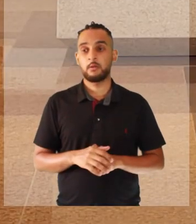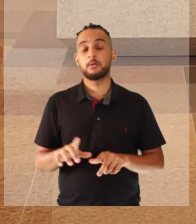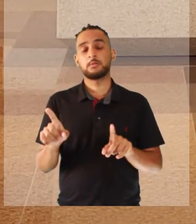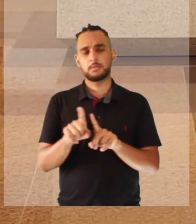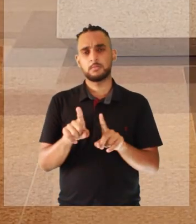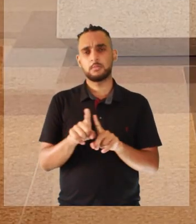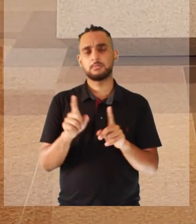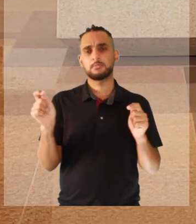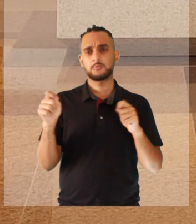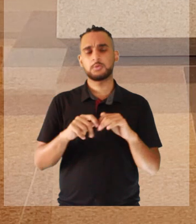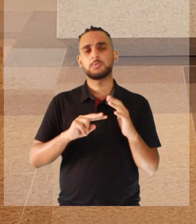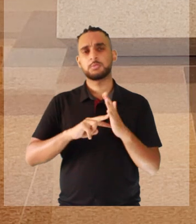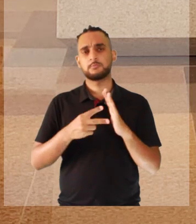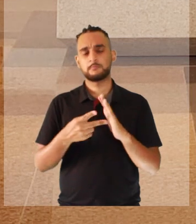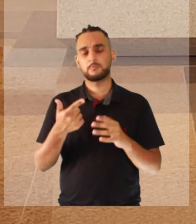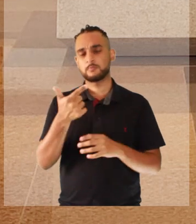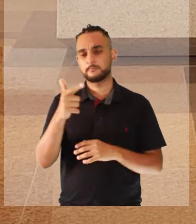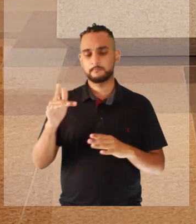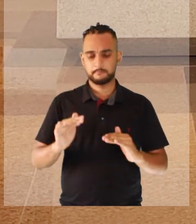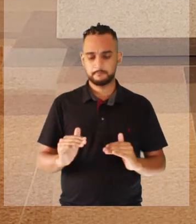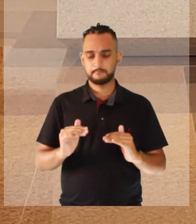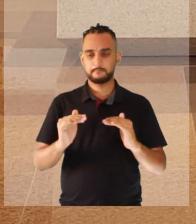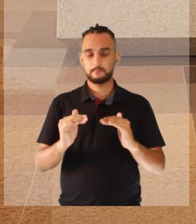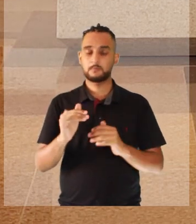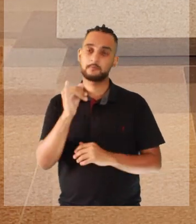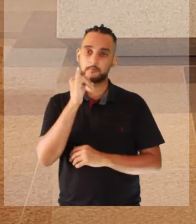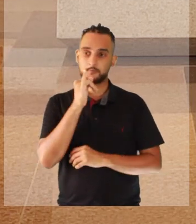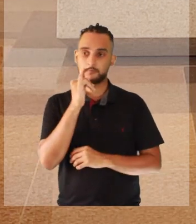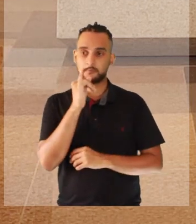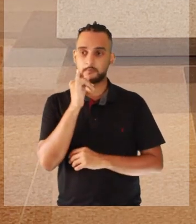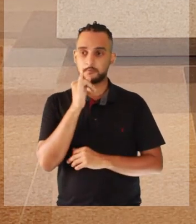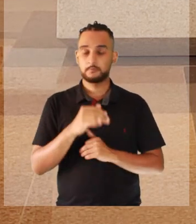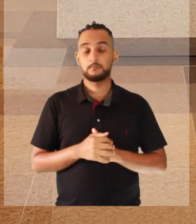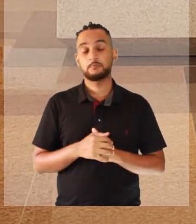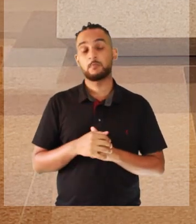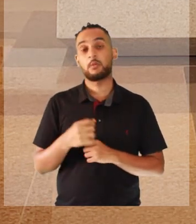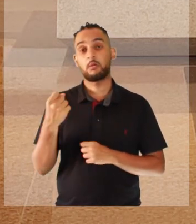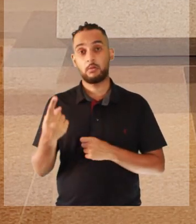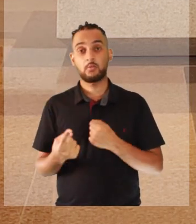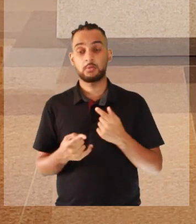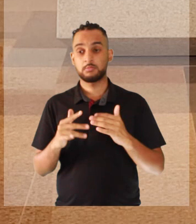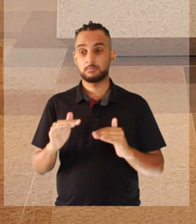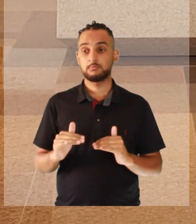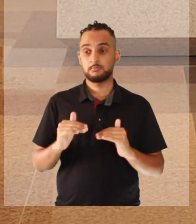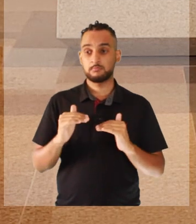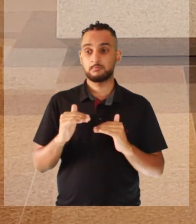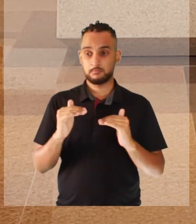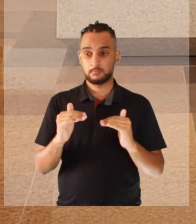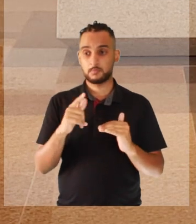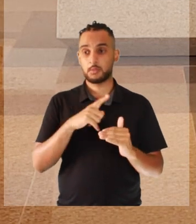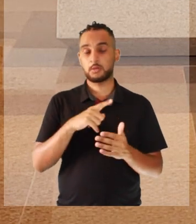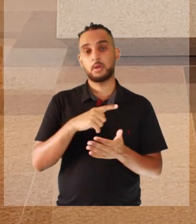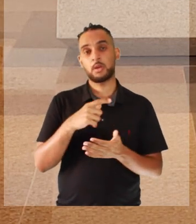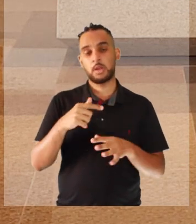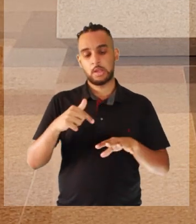Podem dar também significados a esta elevação. Por exemplo, alguns presbitérios